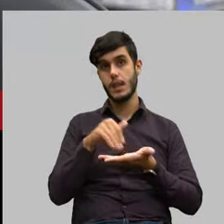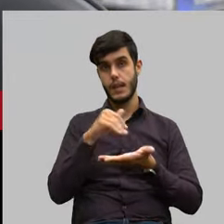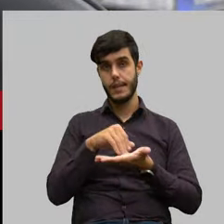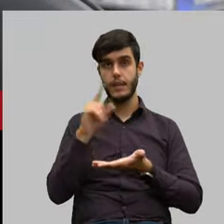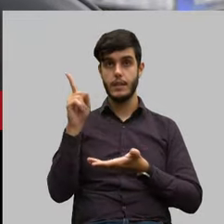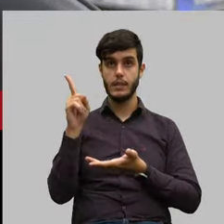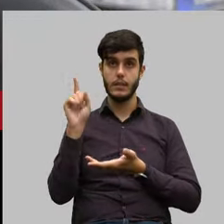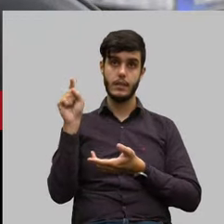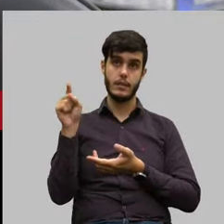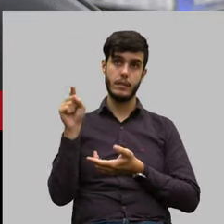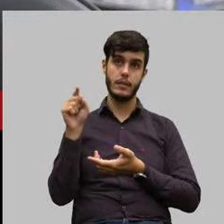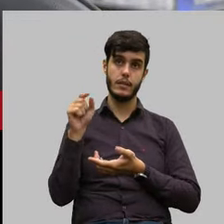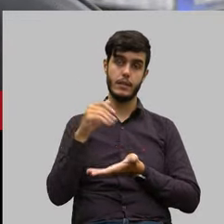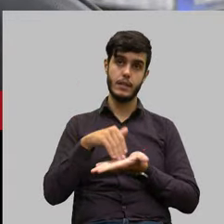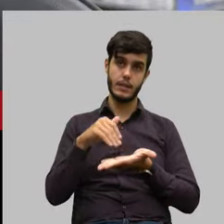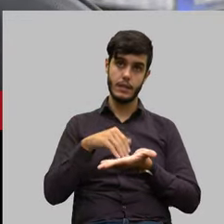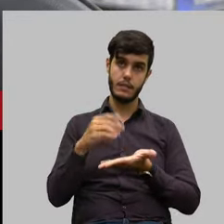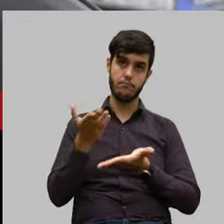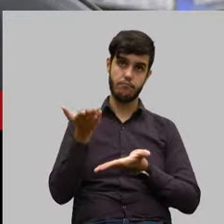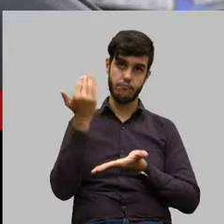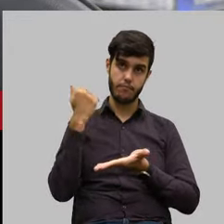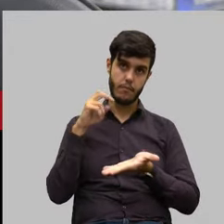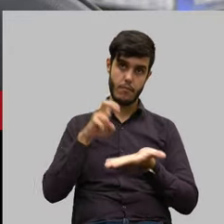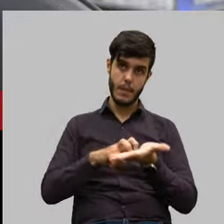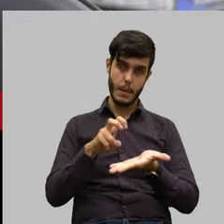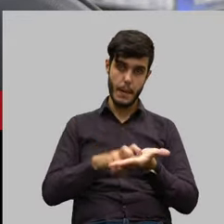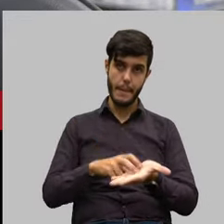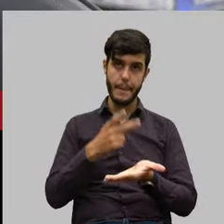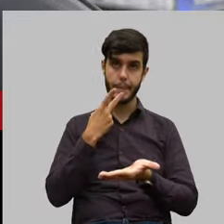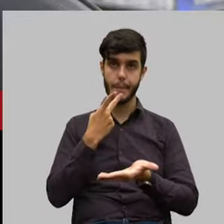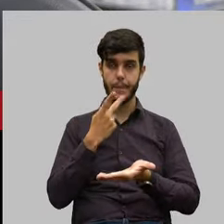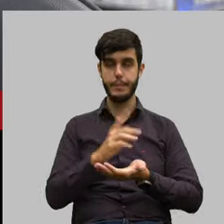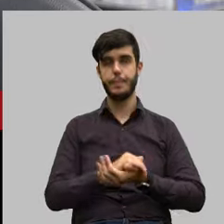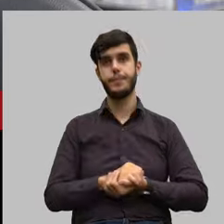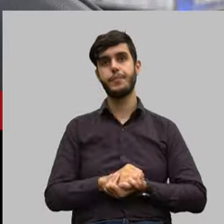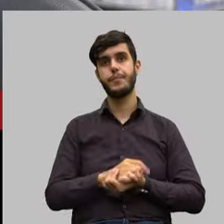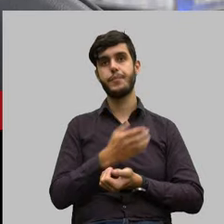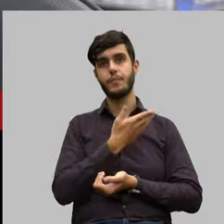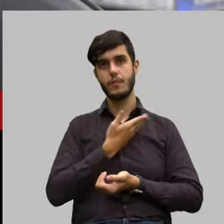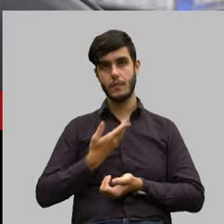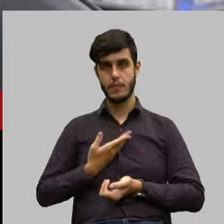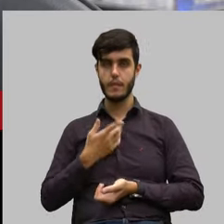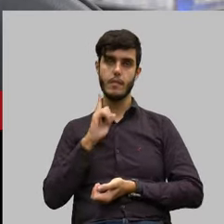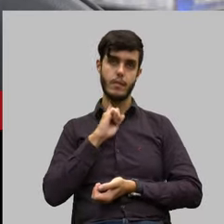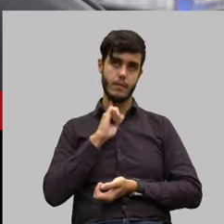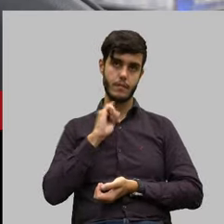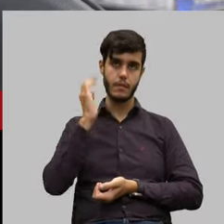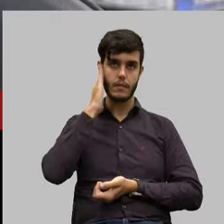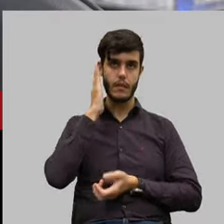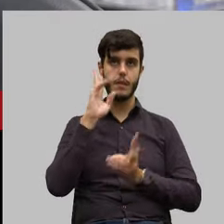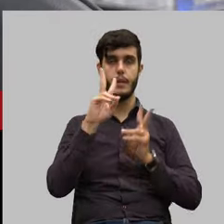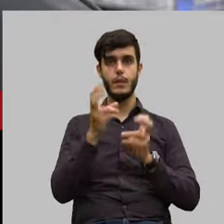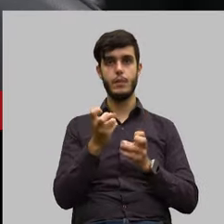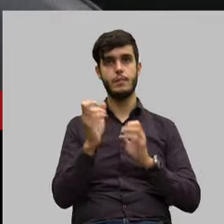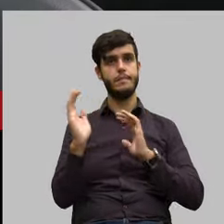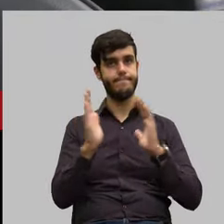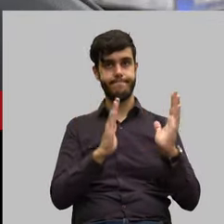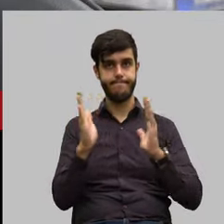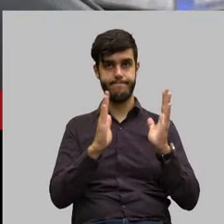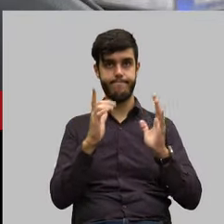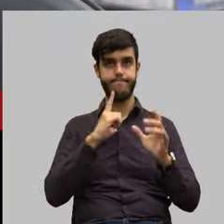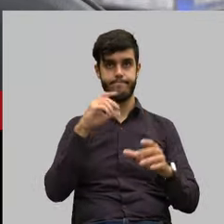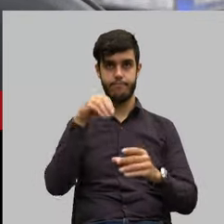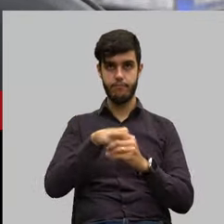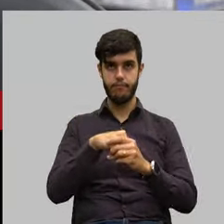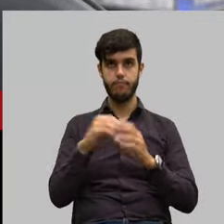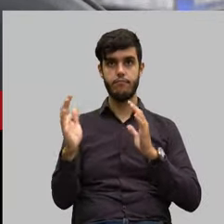Valadares mais cedo Na audiência pública da manhã assim o governo de Minas ele tem ciência do prazo de sanção ele tá dentro do prazo dele